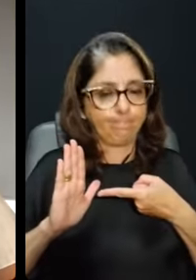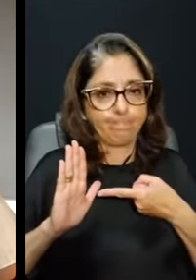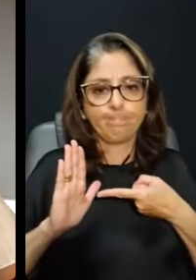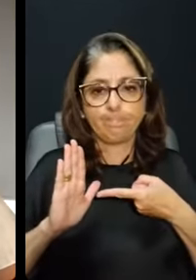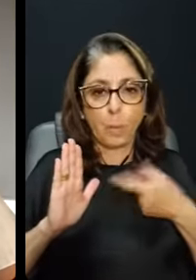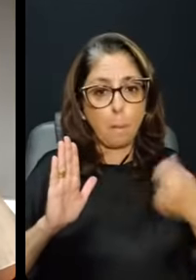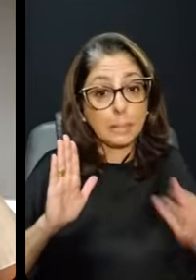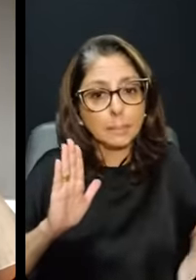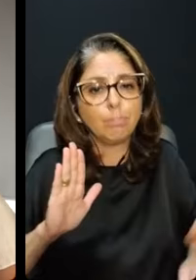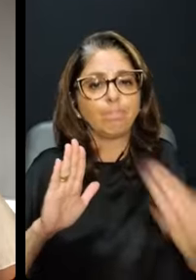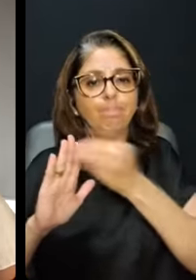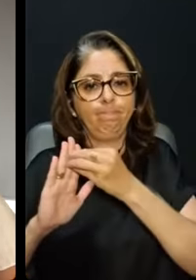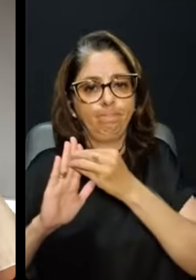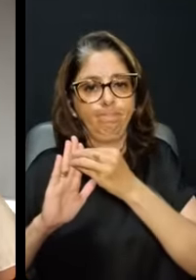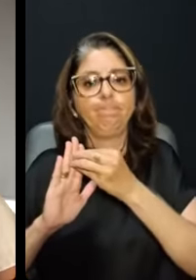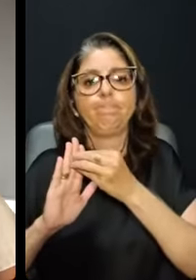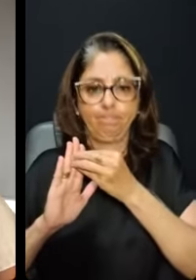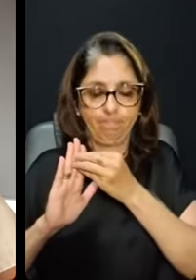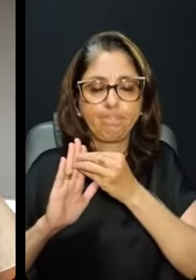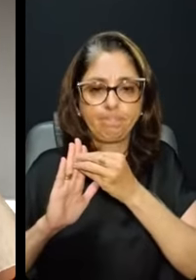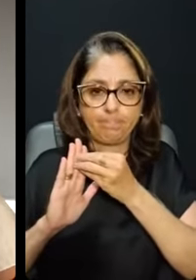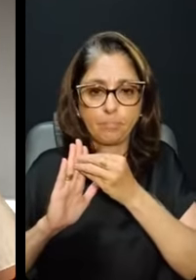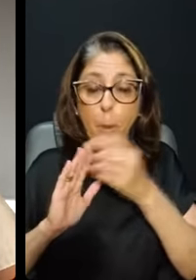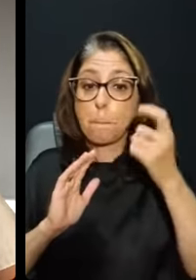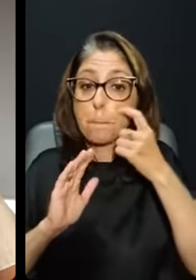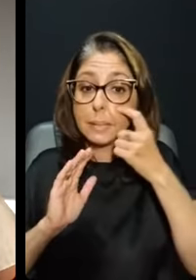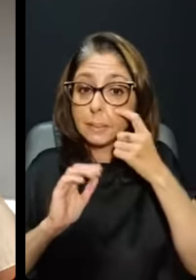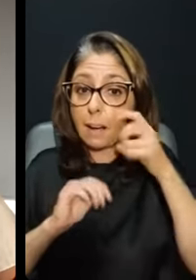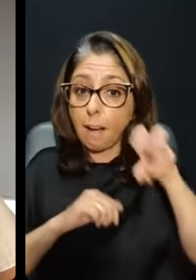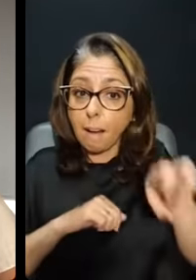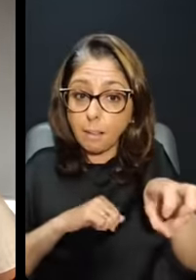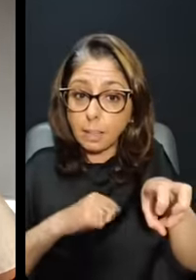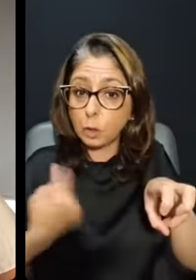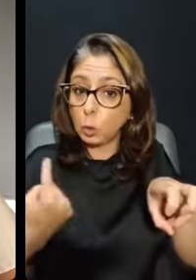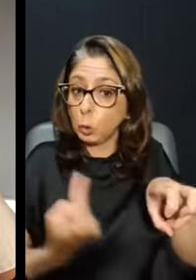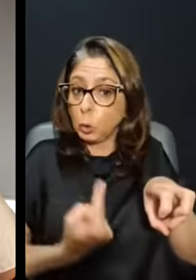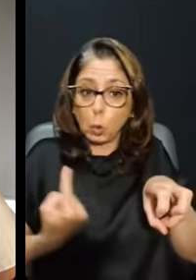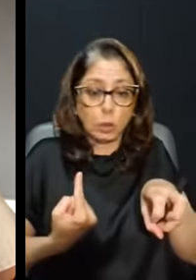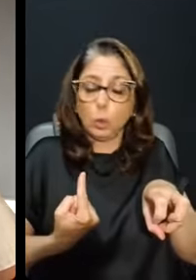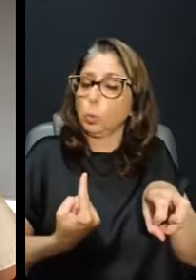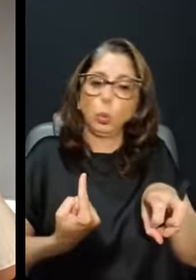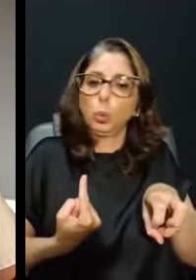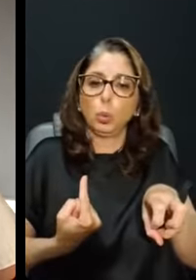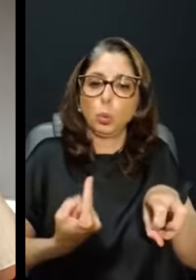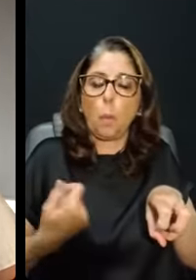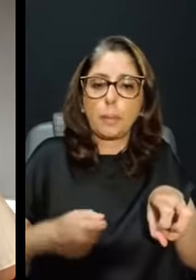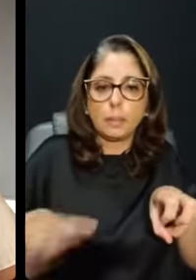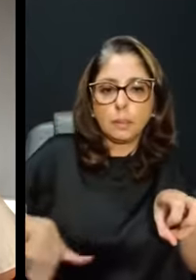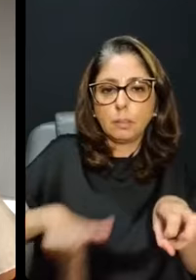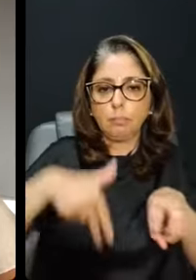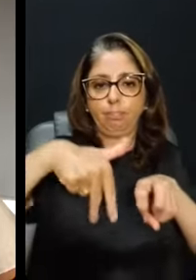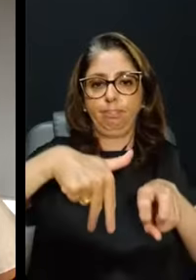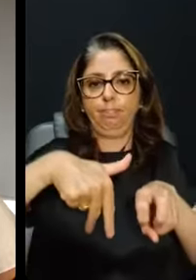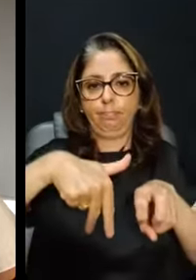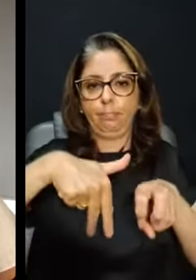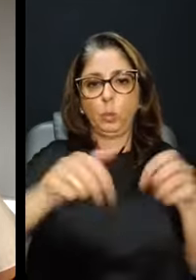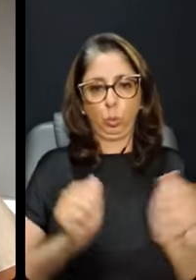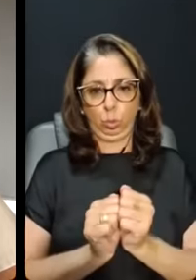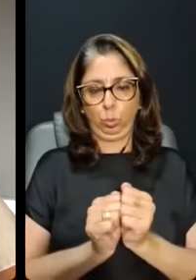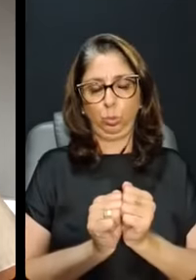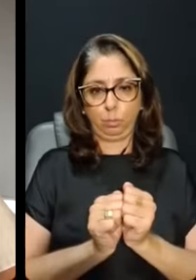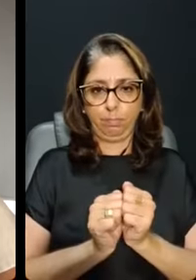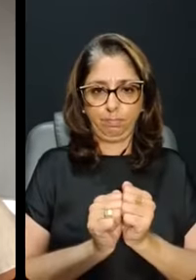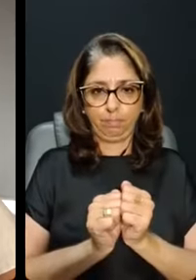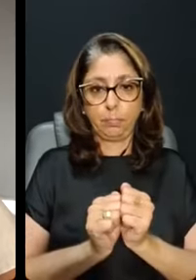você começa a perceber que a acessibilidade não é só física, a acessibilidade ela vai pegar em áreas de acessibilidade